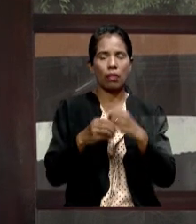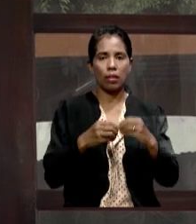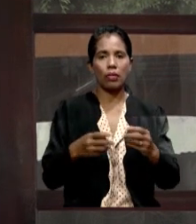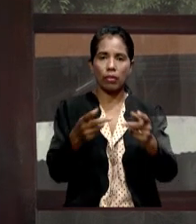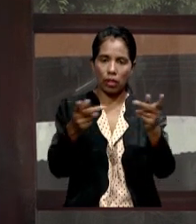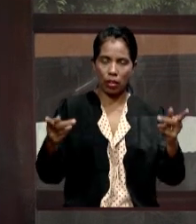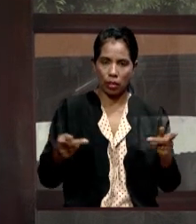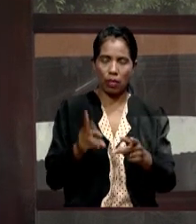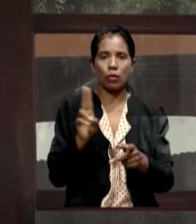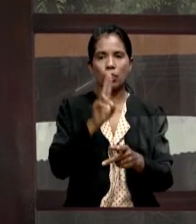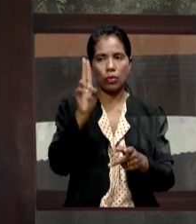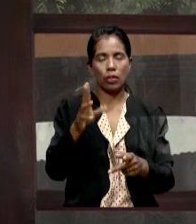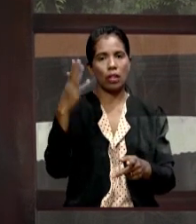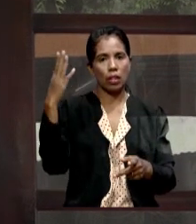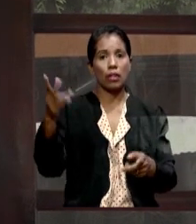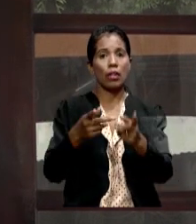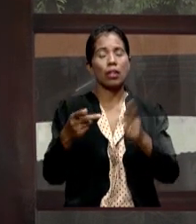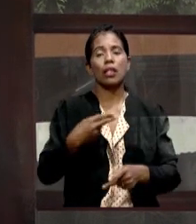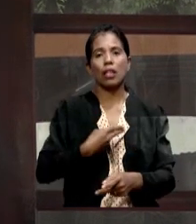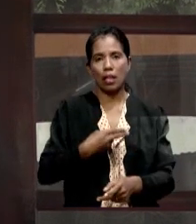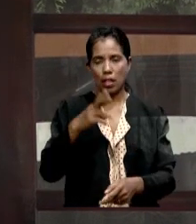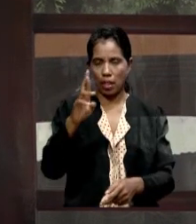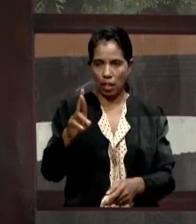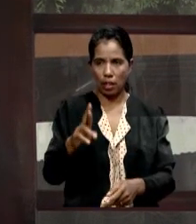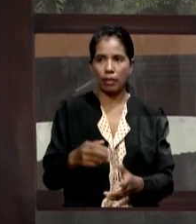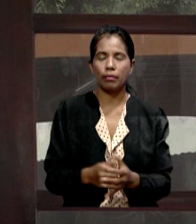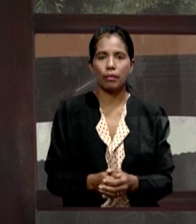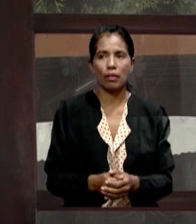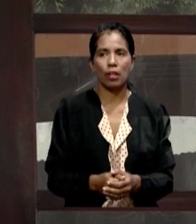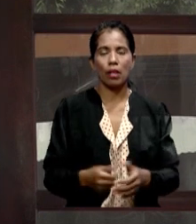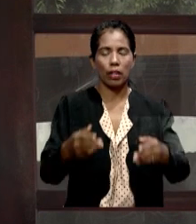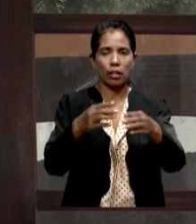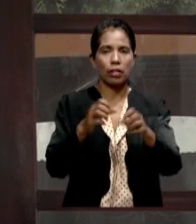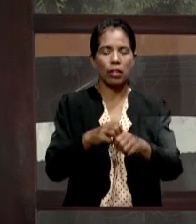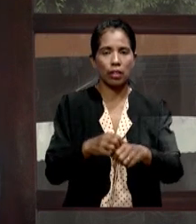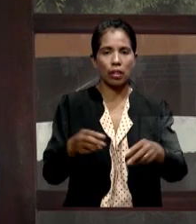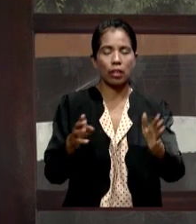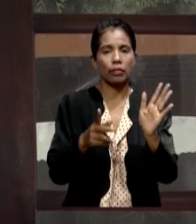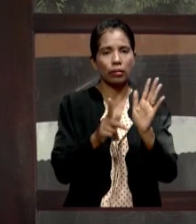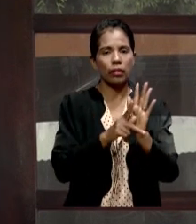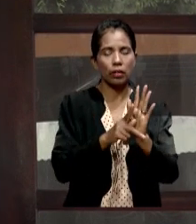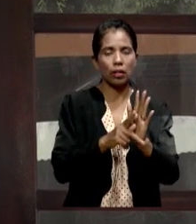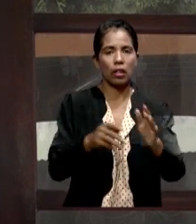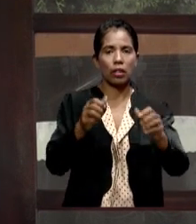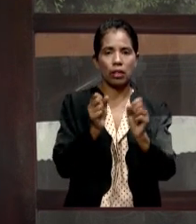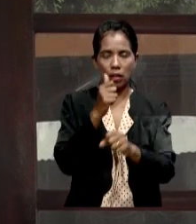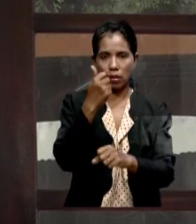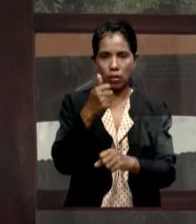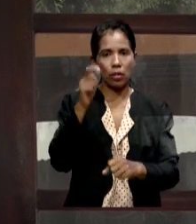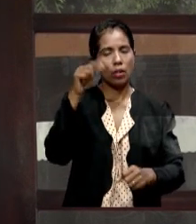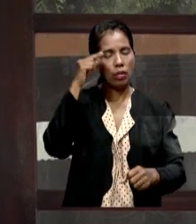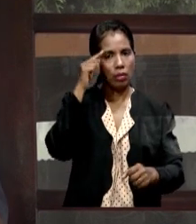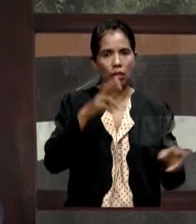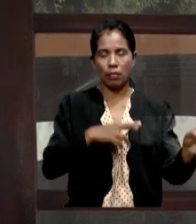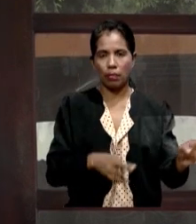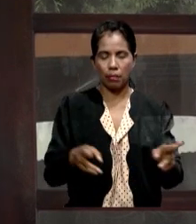lembra que o Zanem, mas ida e a Hera, a Sira Russo, Hepal Sanulo, e o governo nosso pronto,